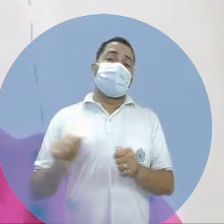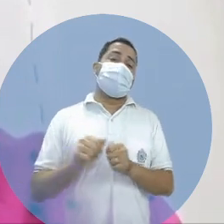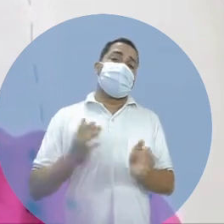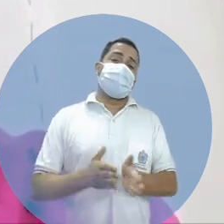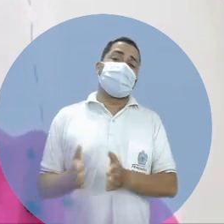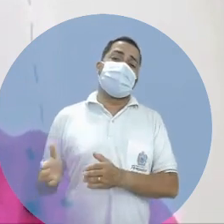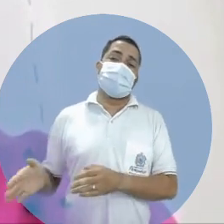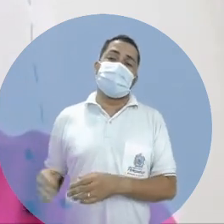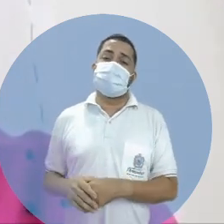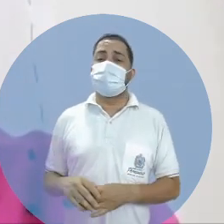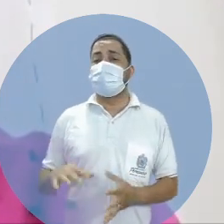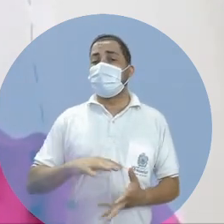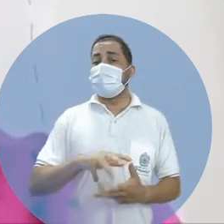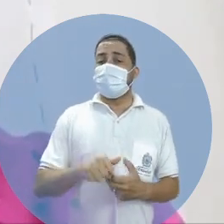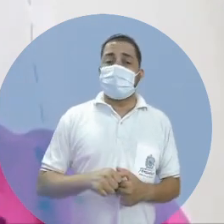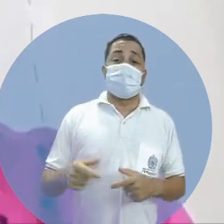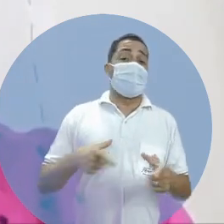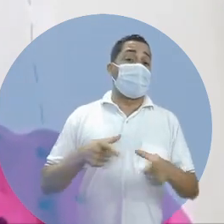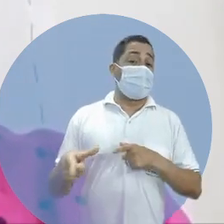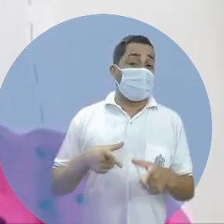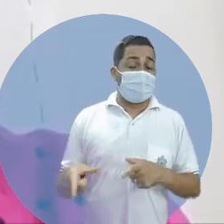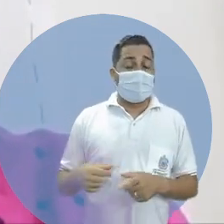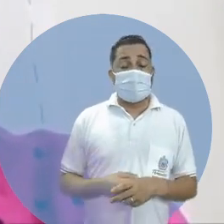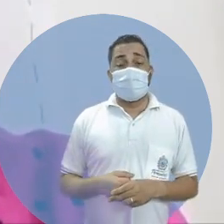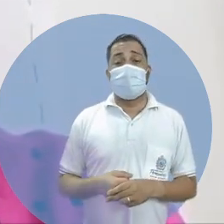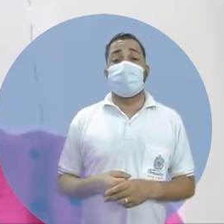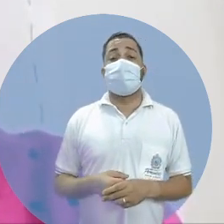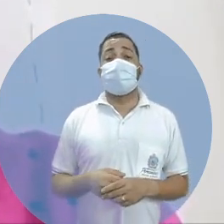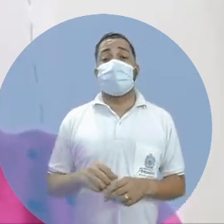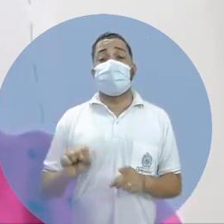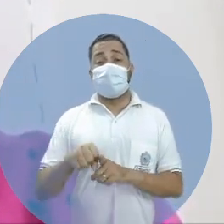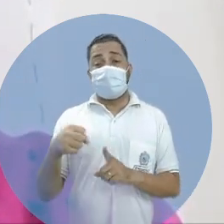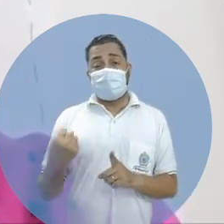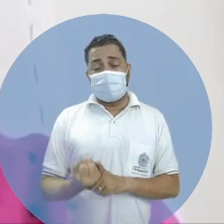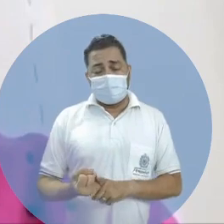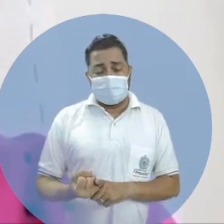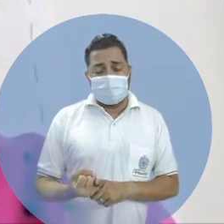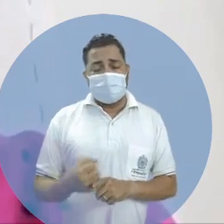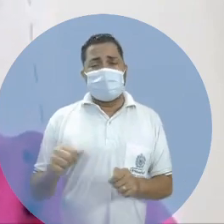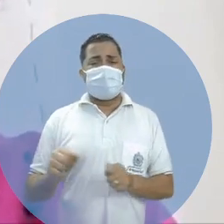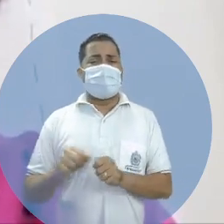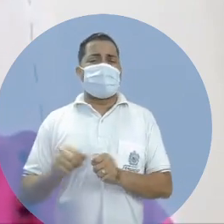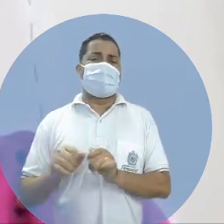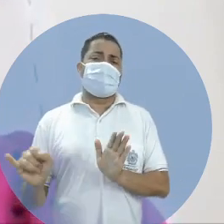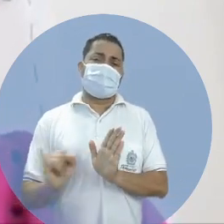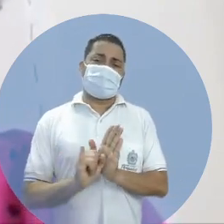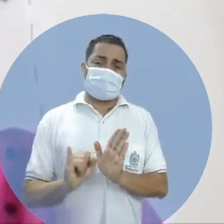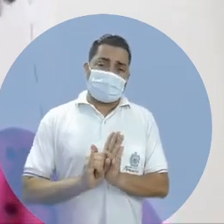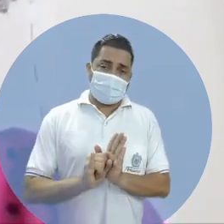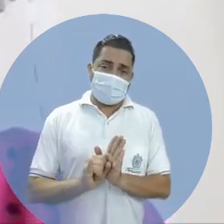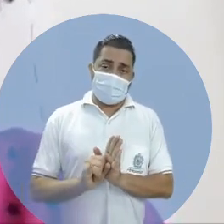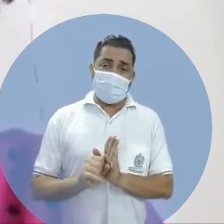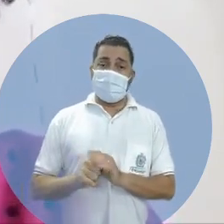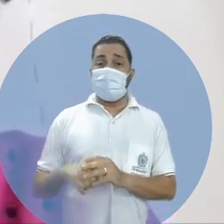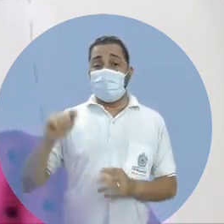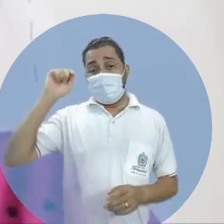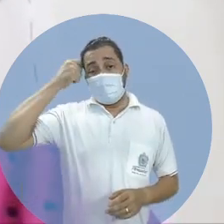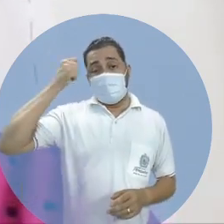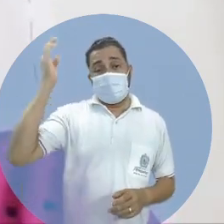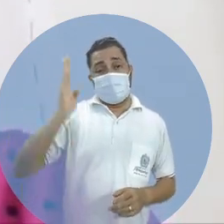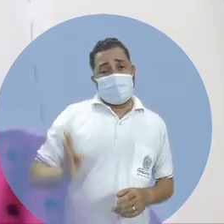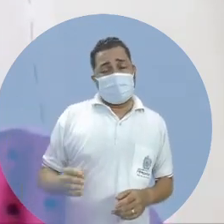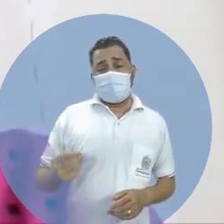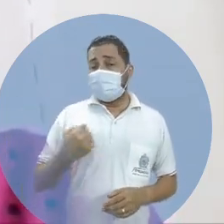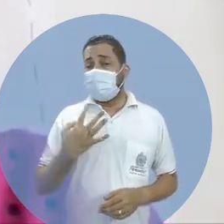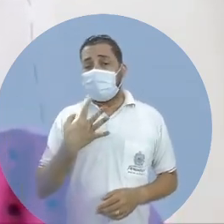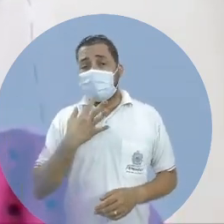universo de trabalho e social, a construir uma identidade afro-brasileira que até então não conhecia,